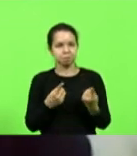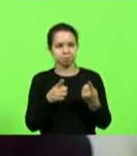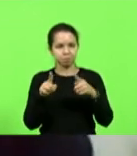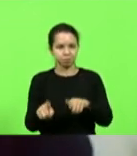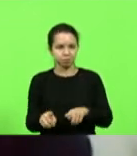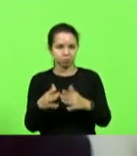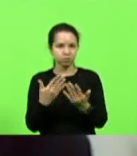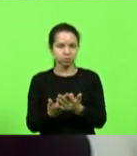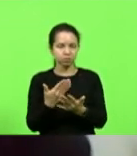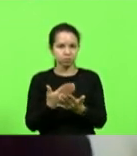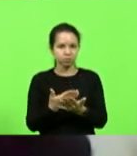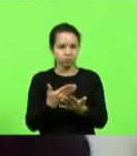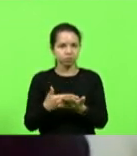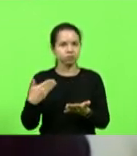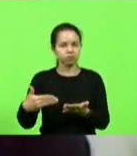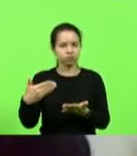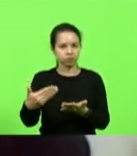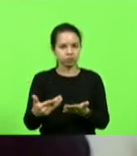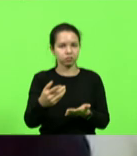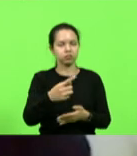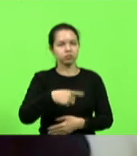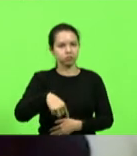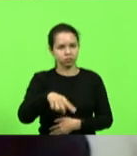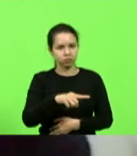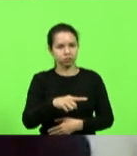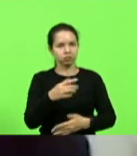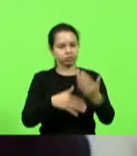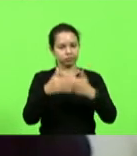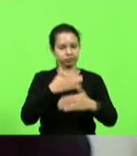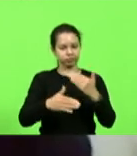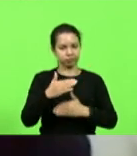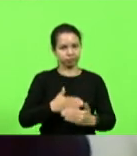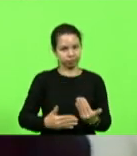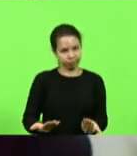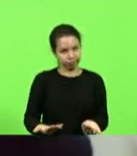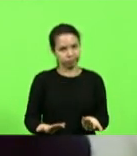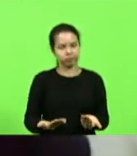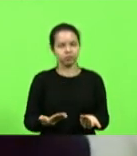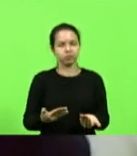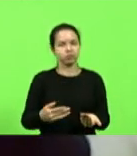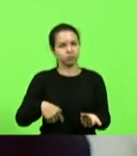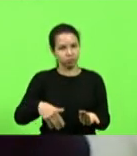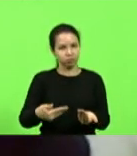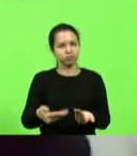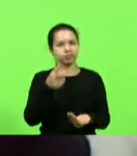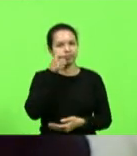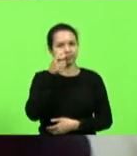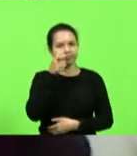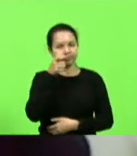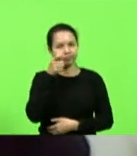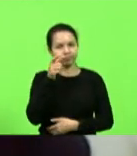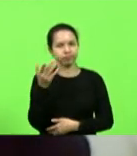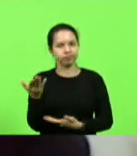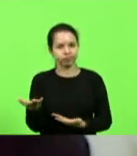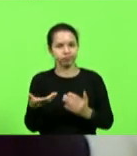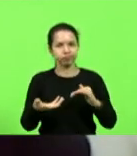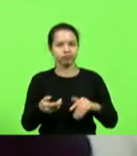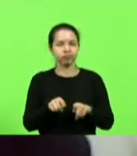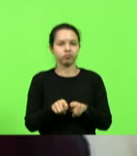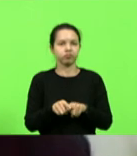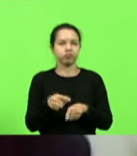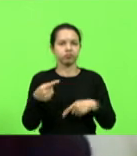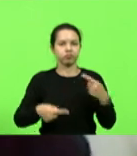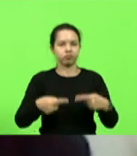retrocesso aqui, vamos precisar acompanhar agora no Senado, assim como o debate da educação domiciliar, que